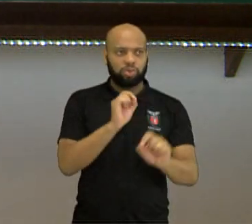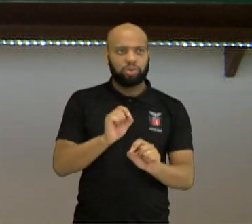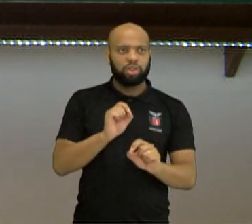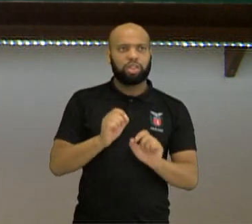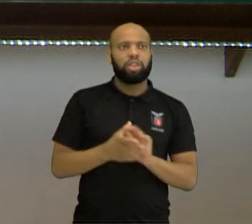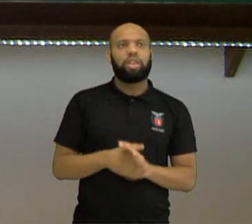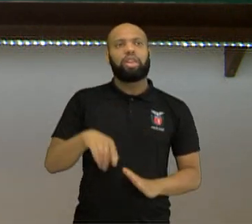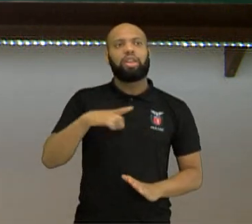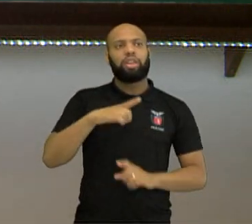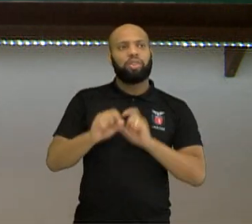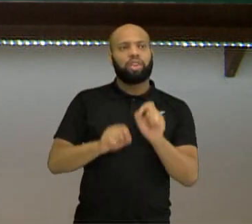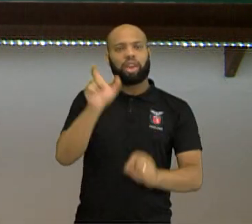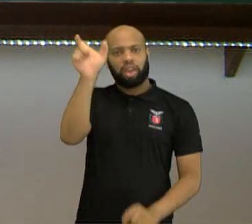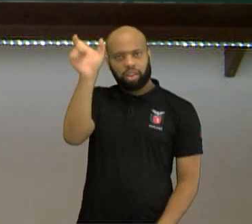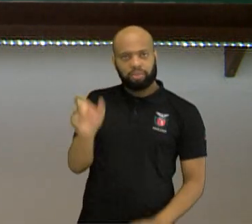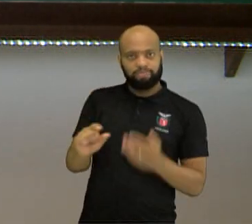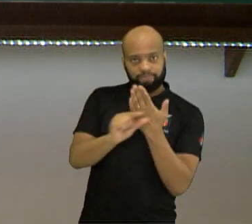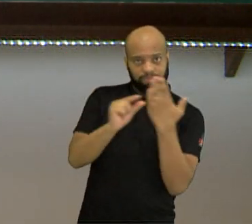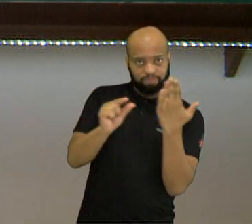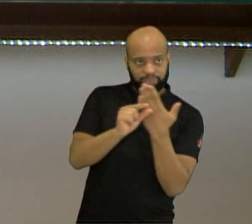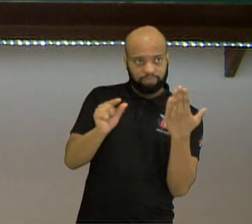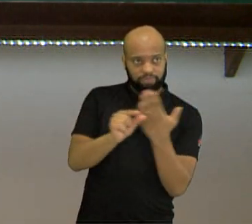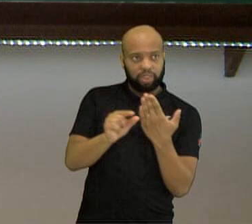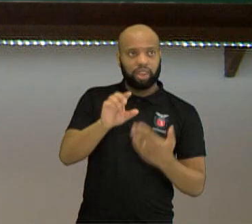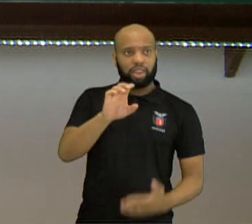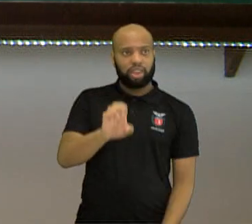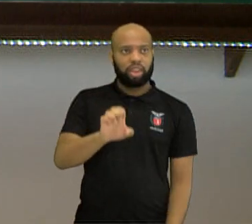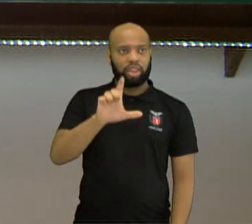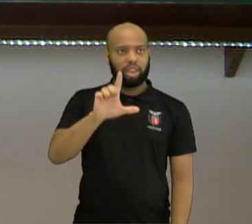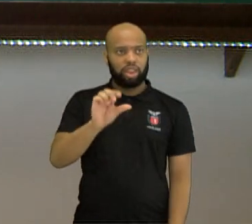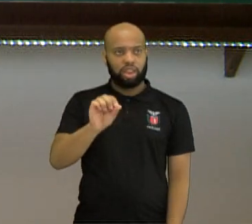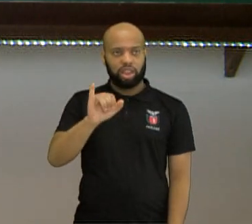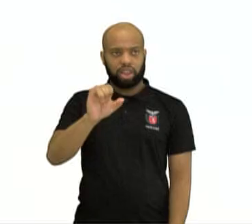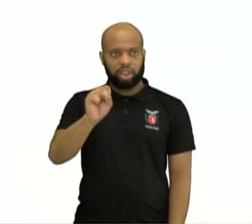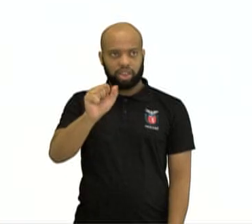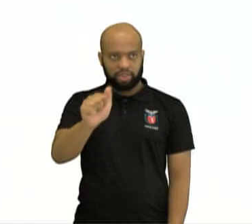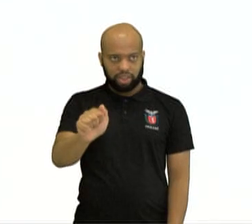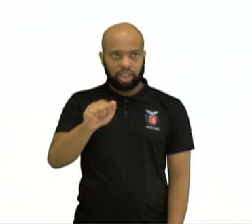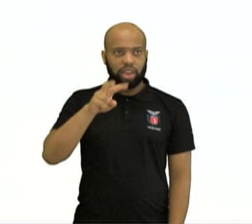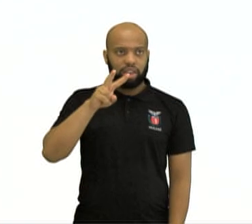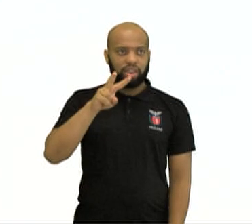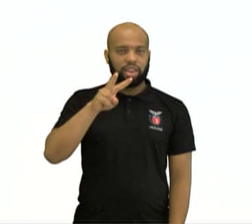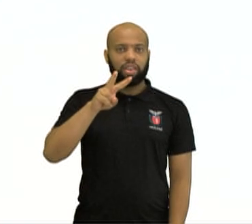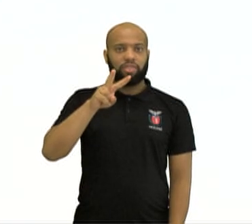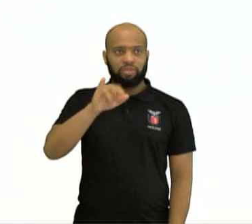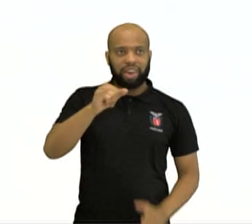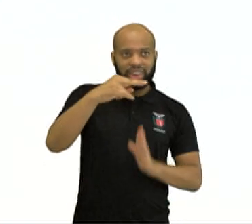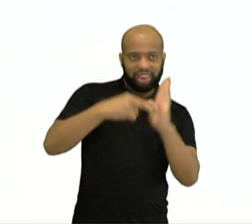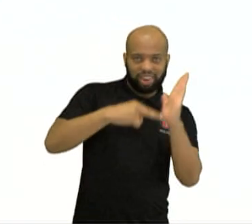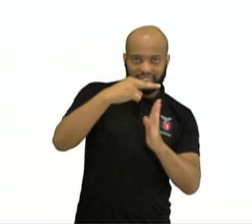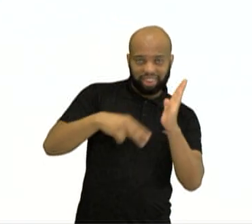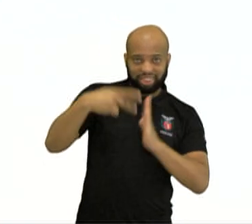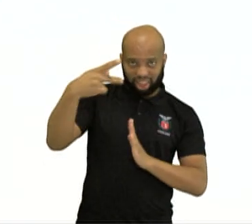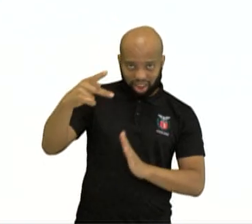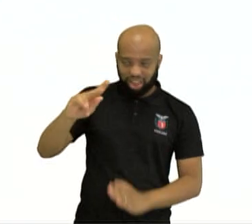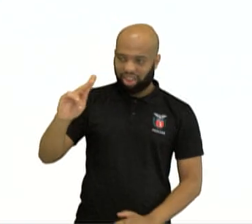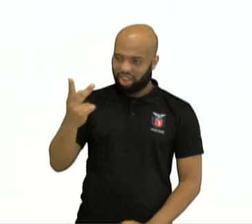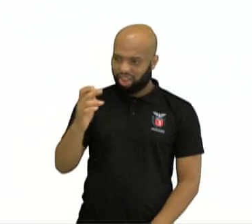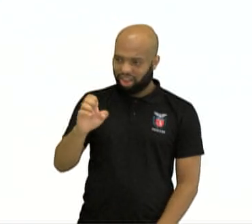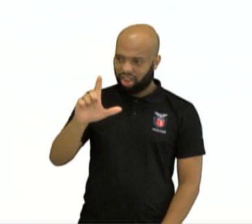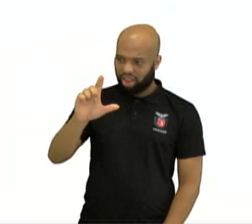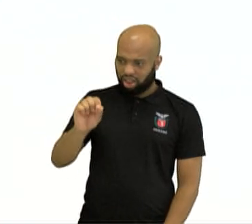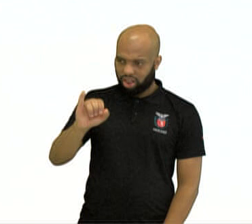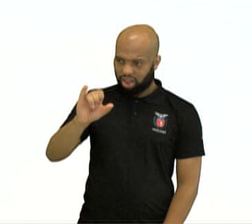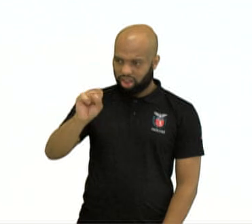da escritora Heloísa Seixas. E nós vamos ler um conto dessa importante escritora brasileira.